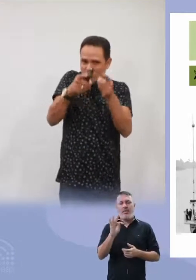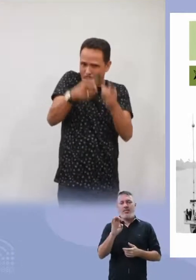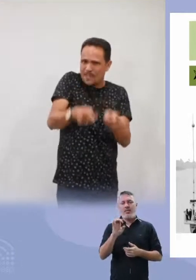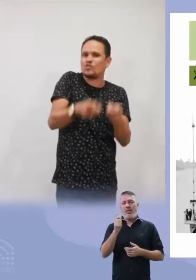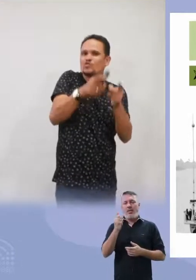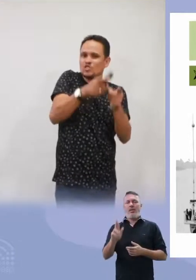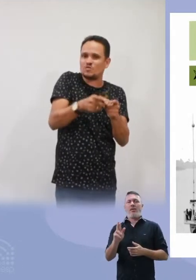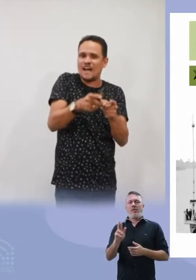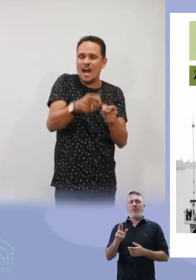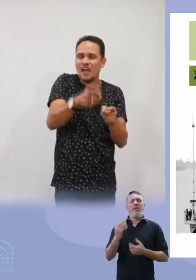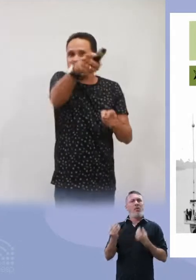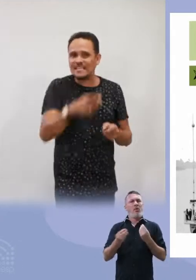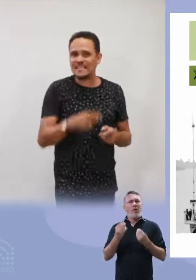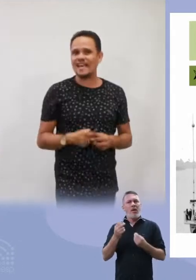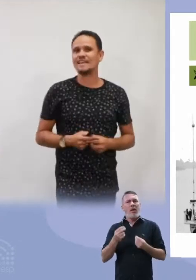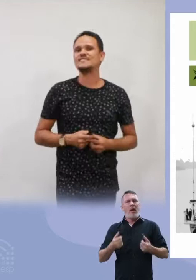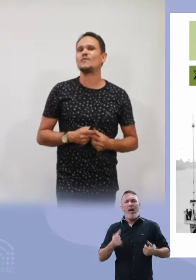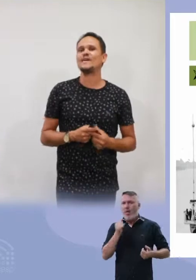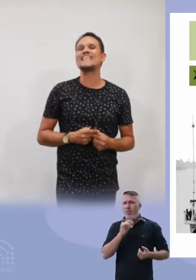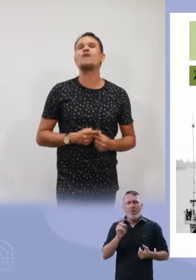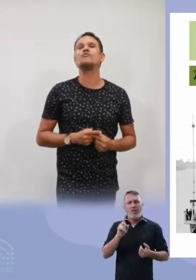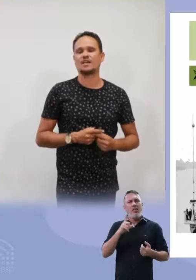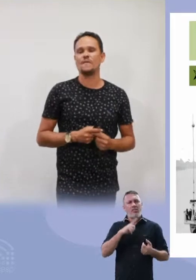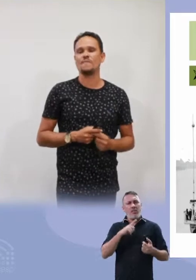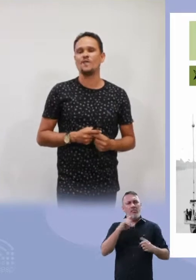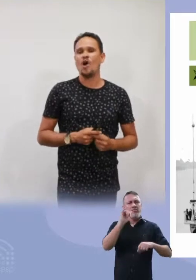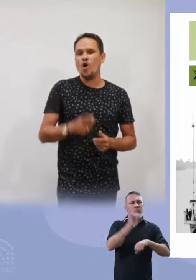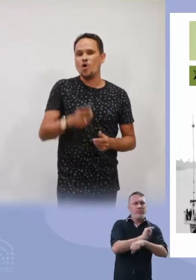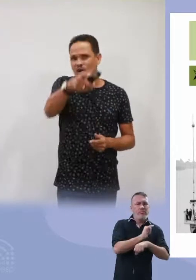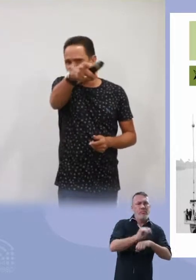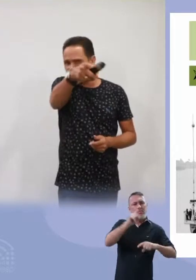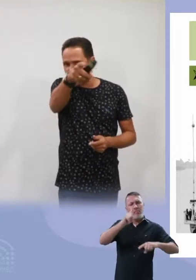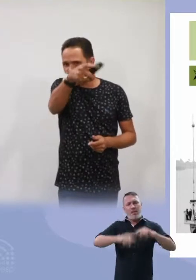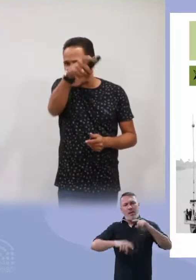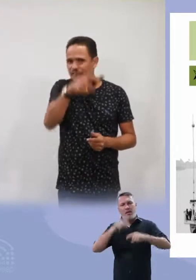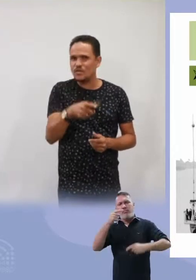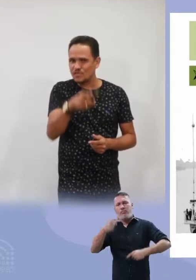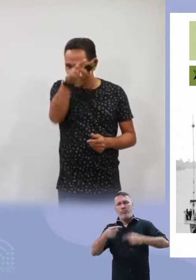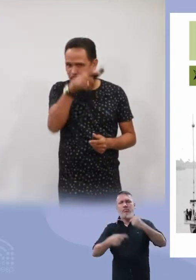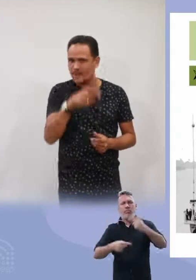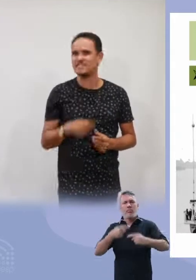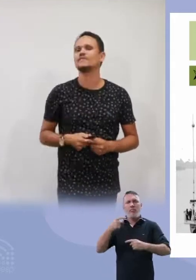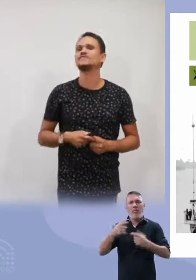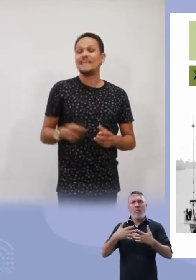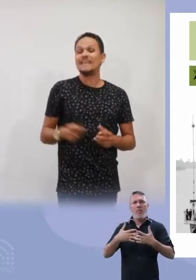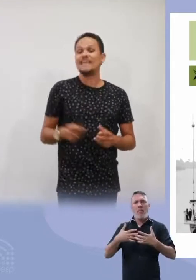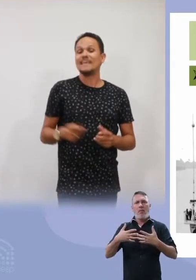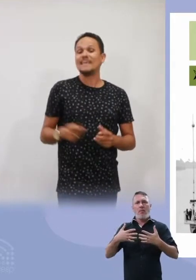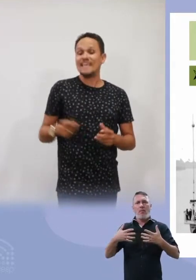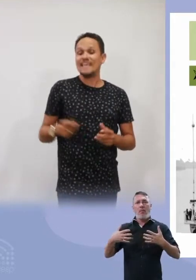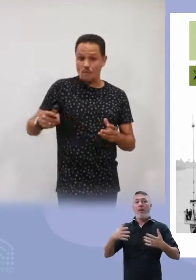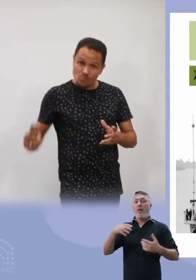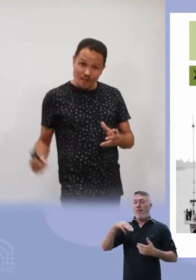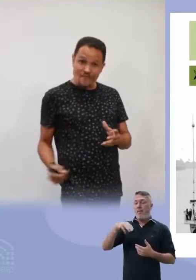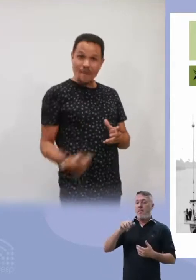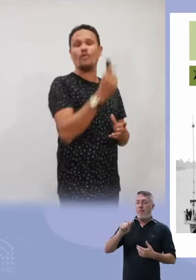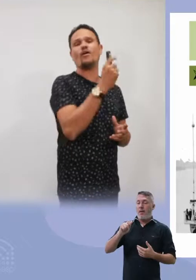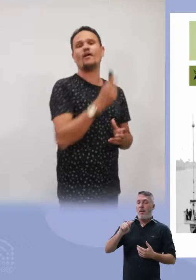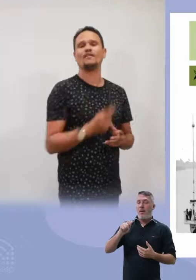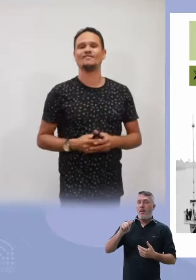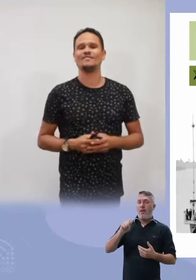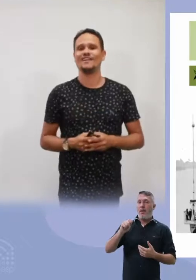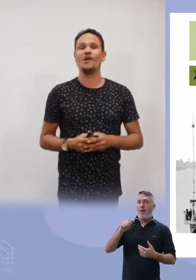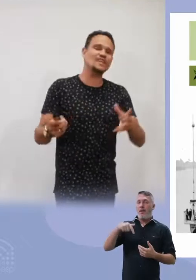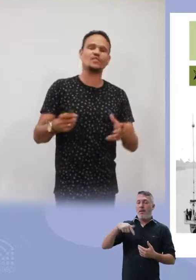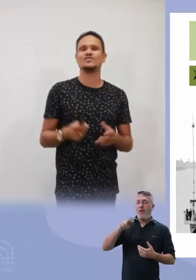nesse momento que eu estou te explicando, você tem a questão aí náutica. Olha aí alguns navios aí que está aparecendo para você aí, que é movido a